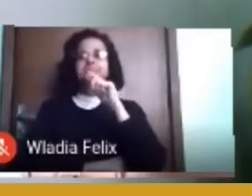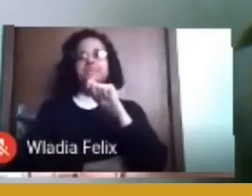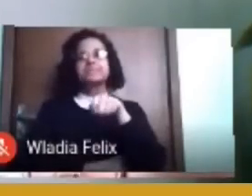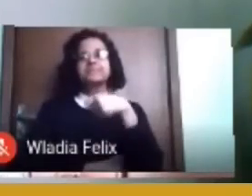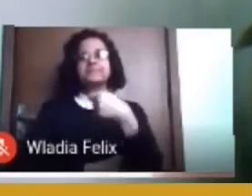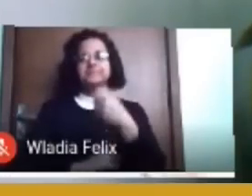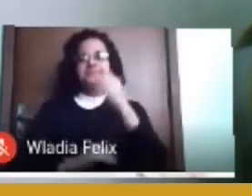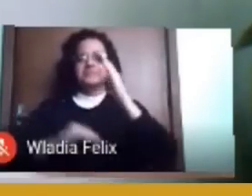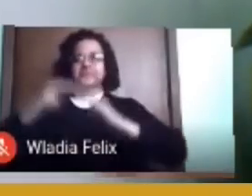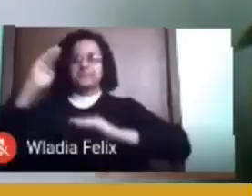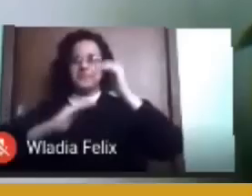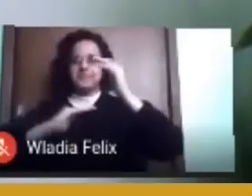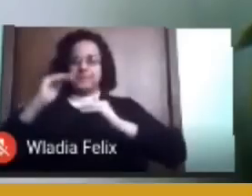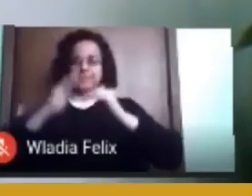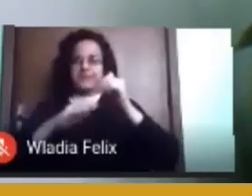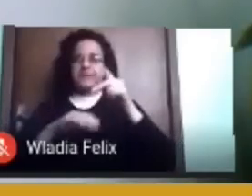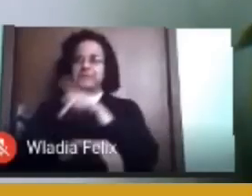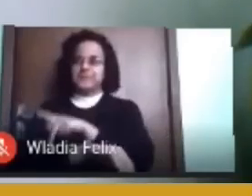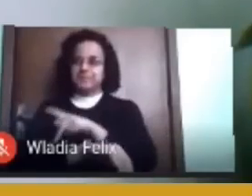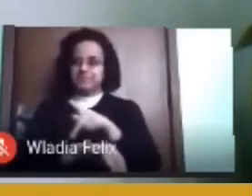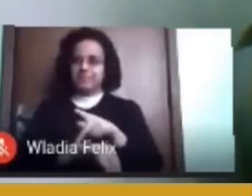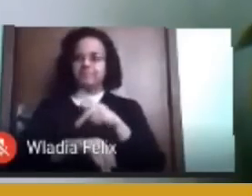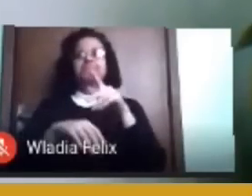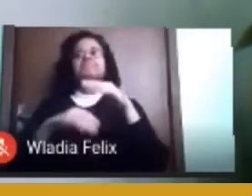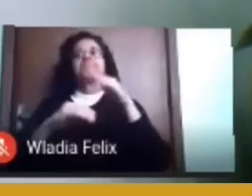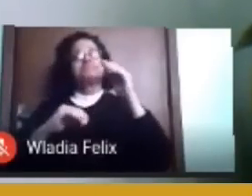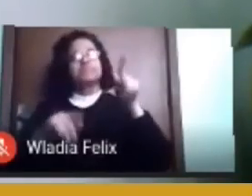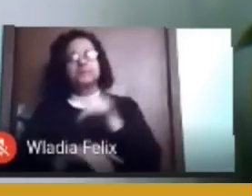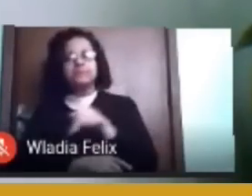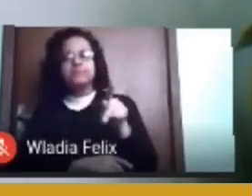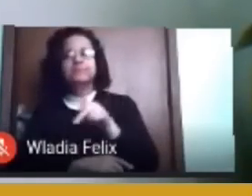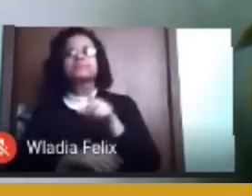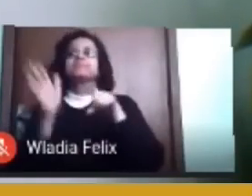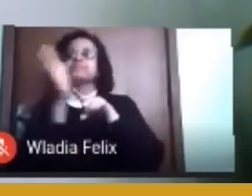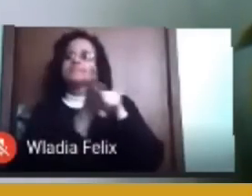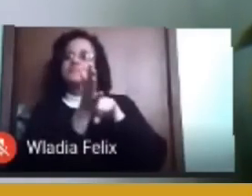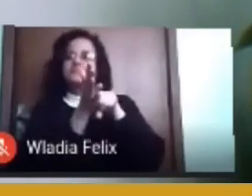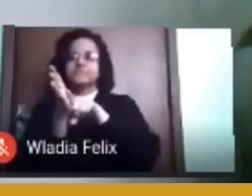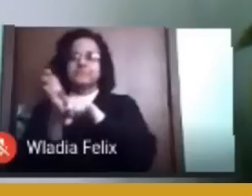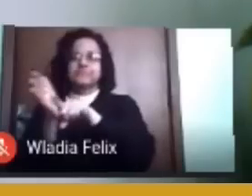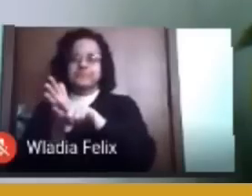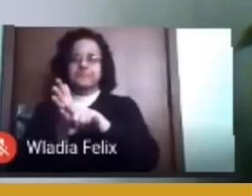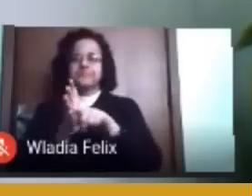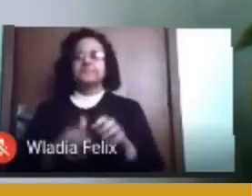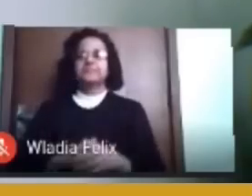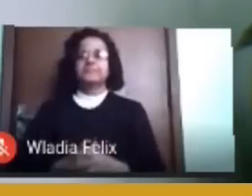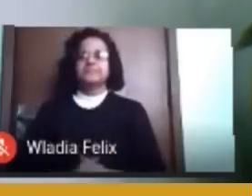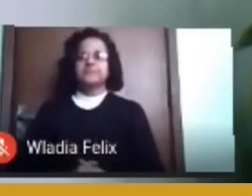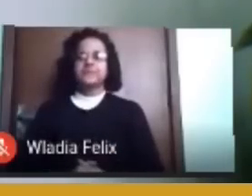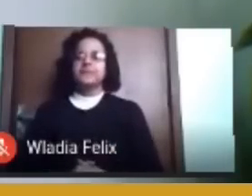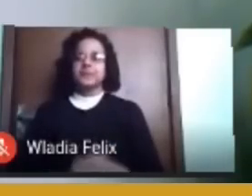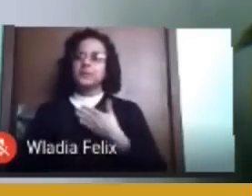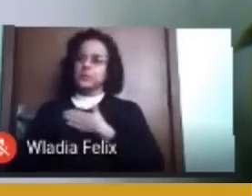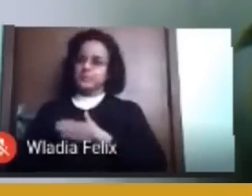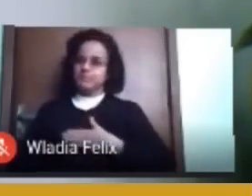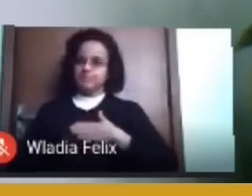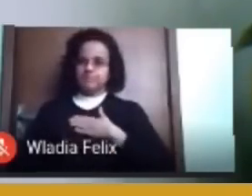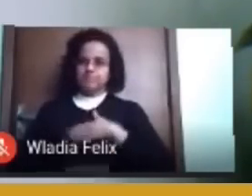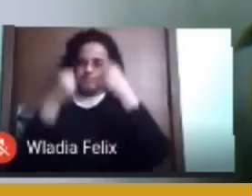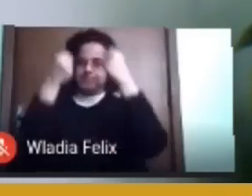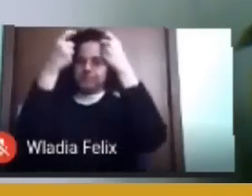temática. Tem uma questão aqui, mas eu vou viajar um pouquinho, né? Vou buscar um pouco do que a